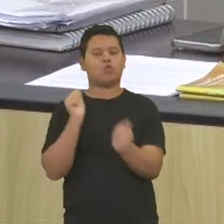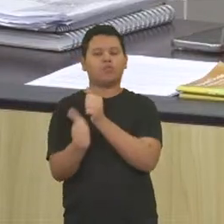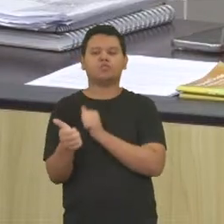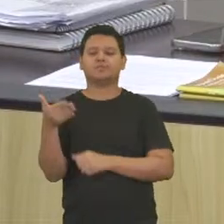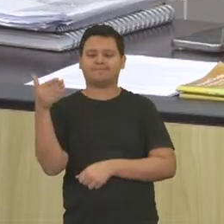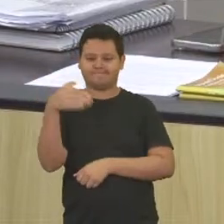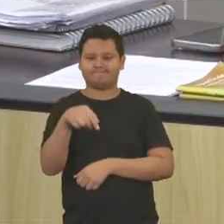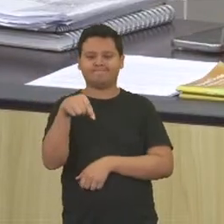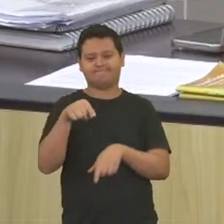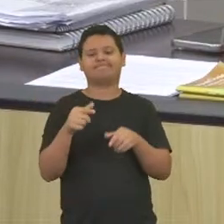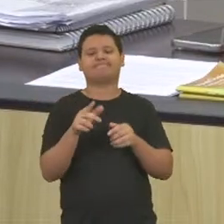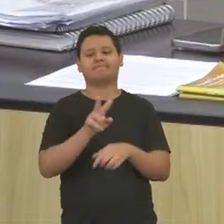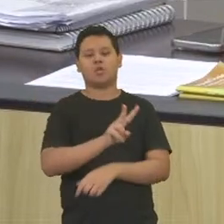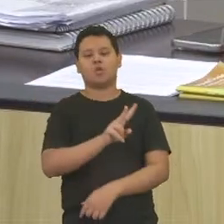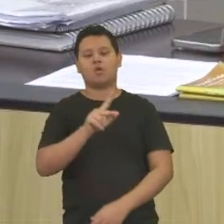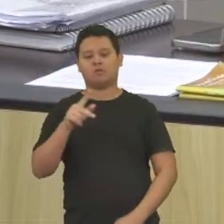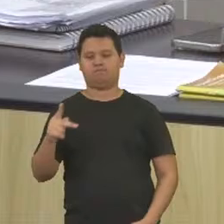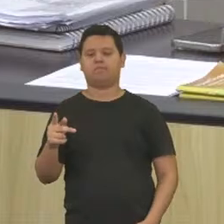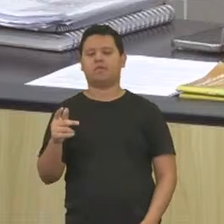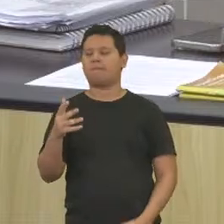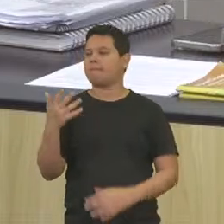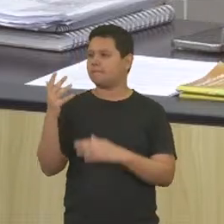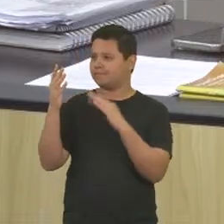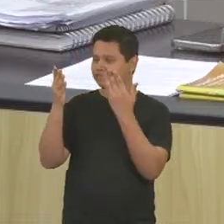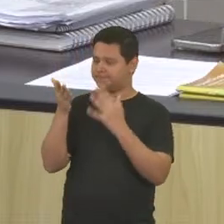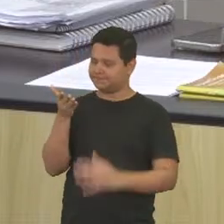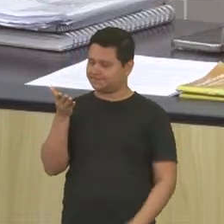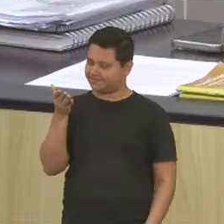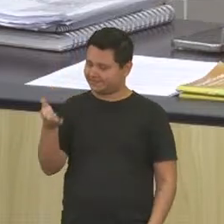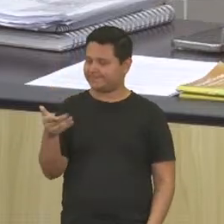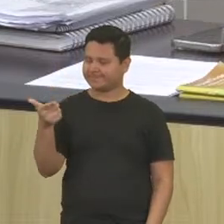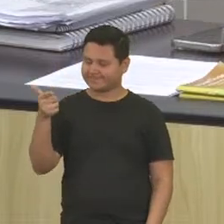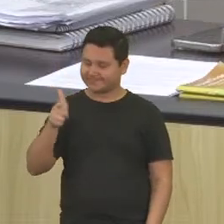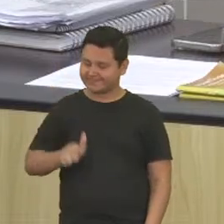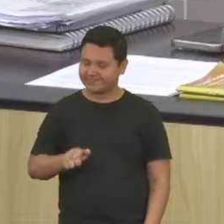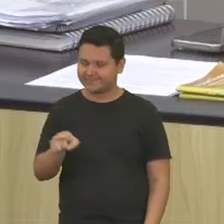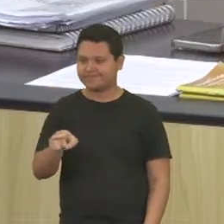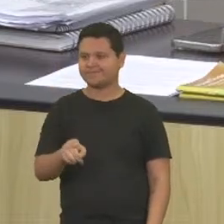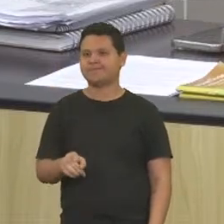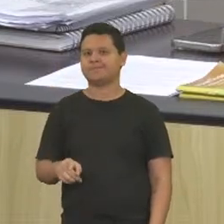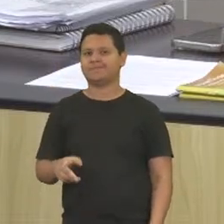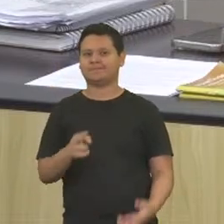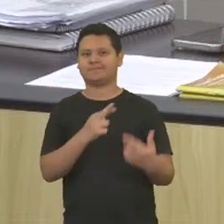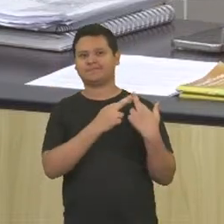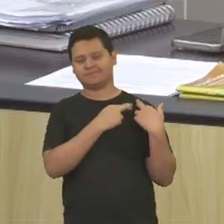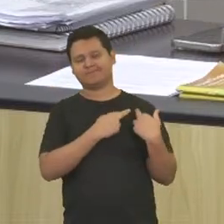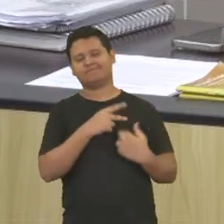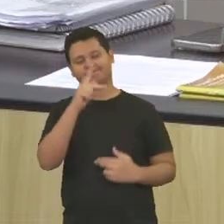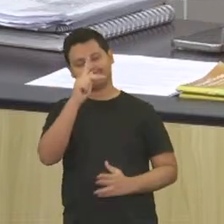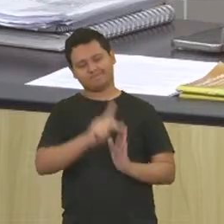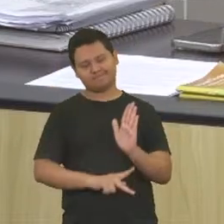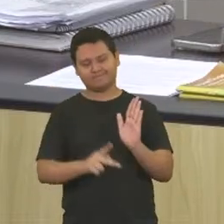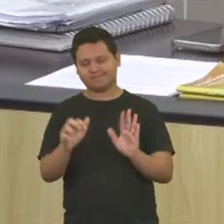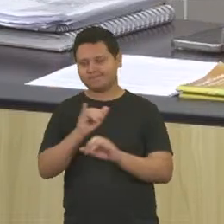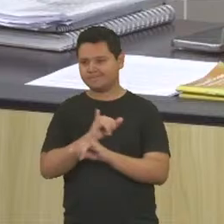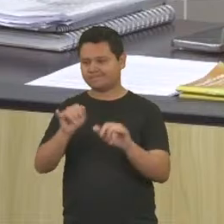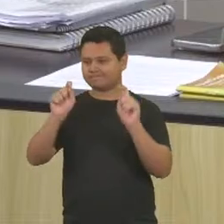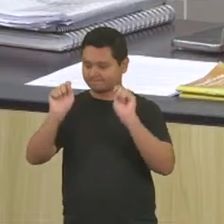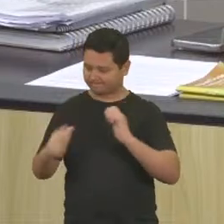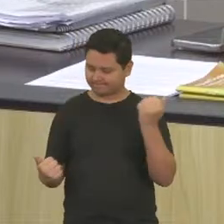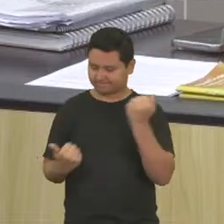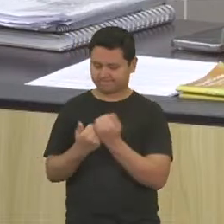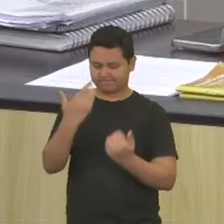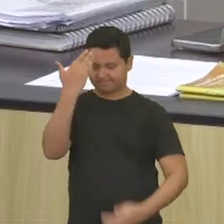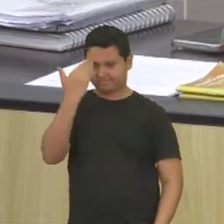para Jacareí. Então, eu quero aqui parabenizar mais uma vez, né, a sua autoria desse projeto e dizer que pode contar com o meu